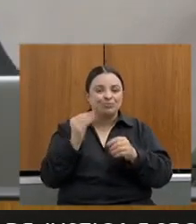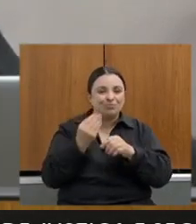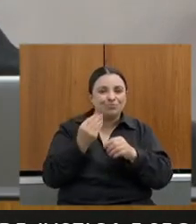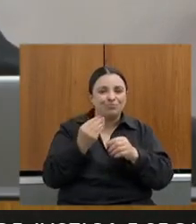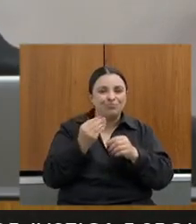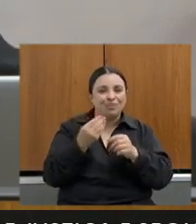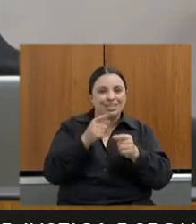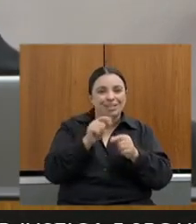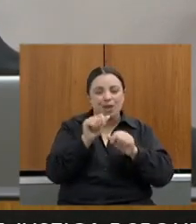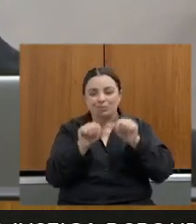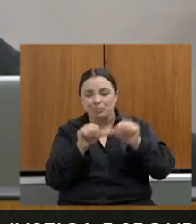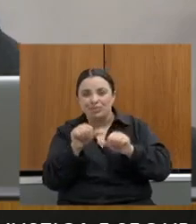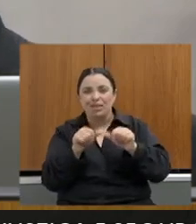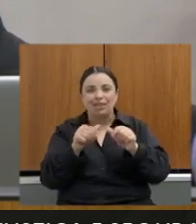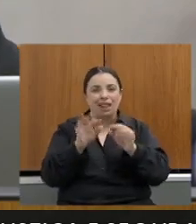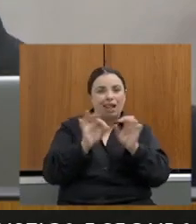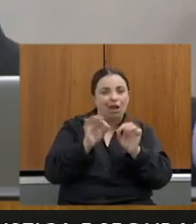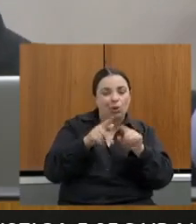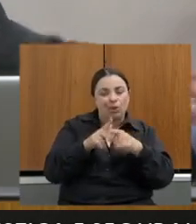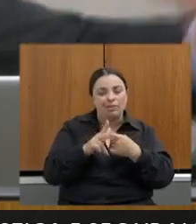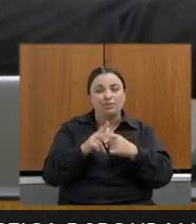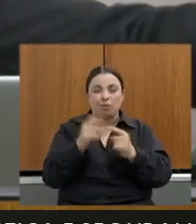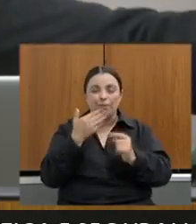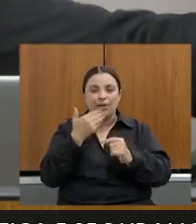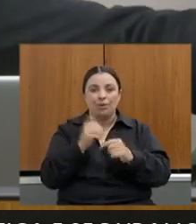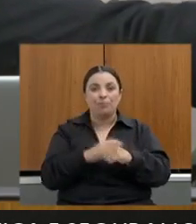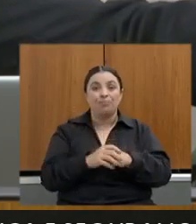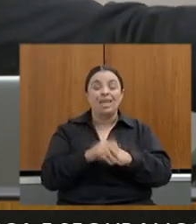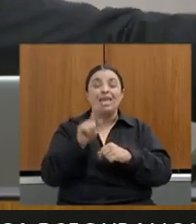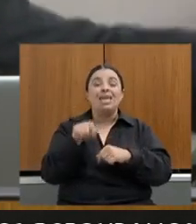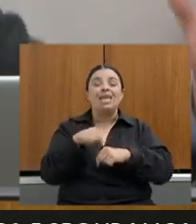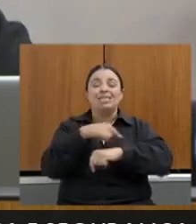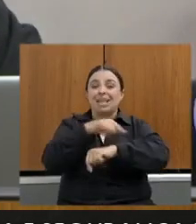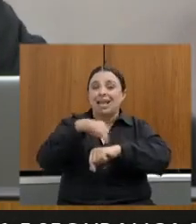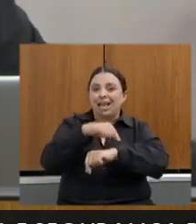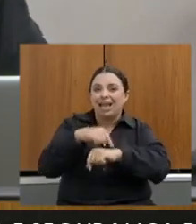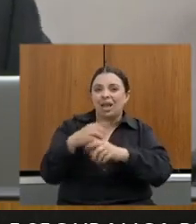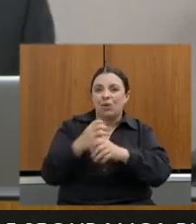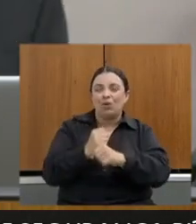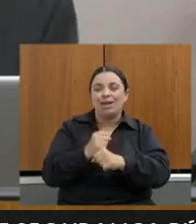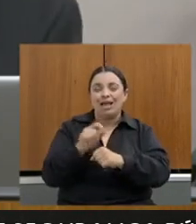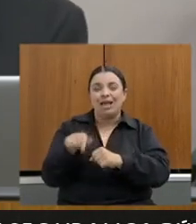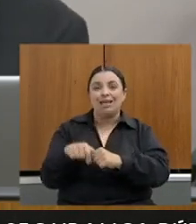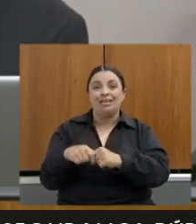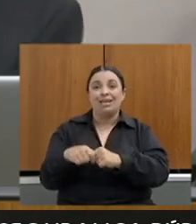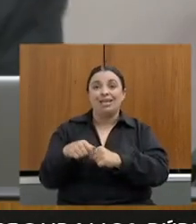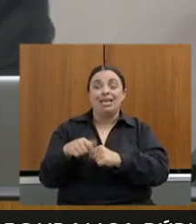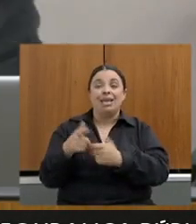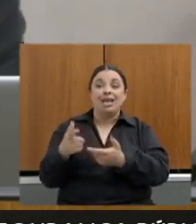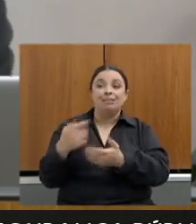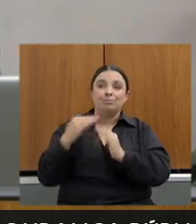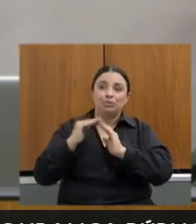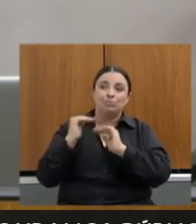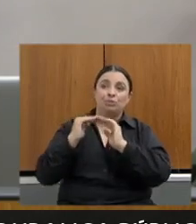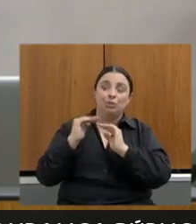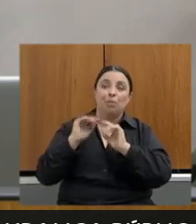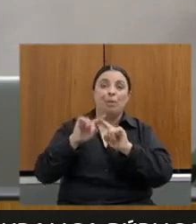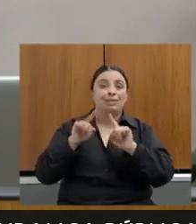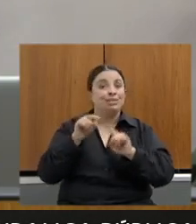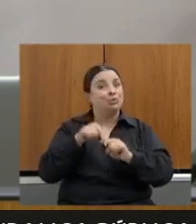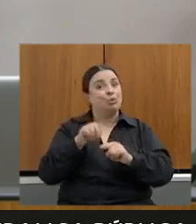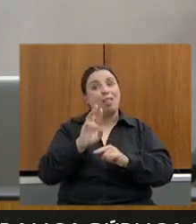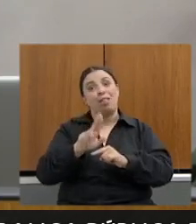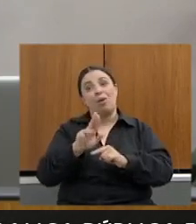tinha eu tô tocando o assunto que tinha cobrança põe a carga horária Deputado carga horária não é terço da Conceição